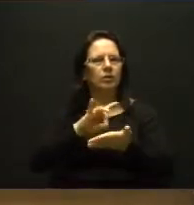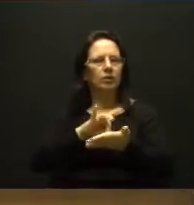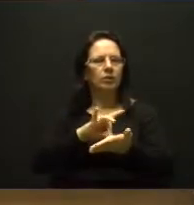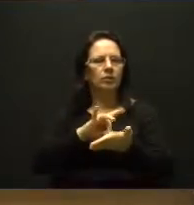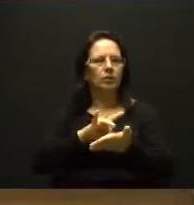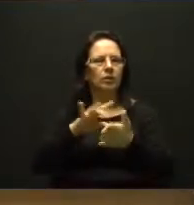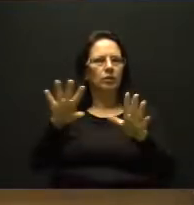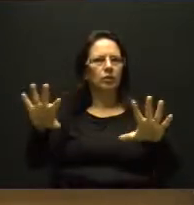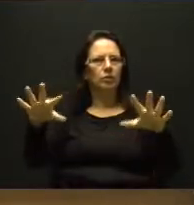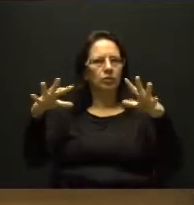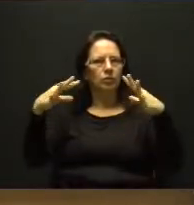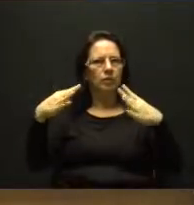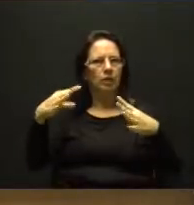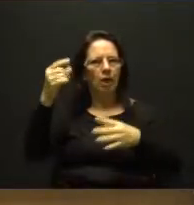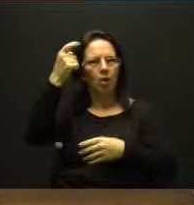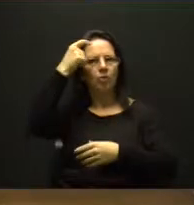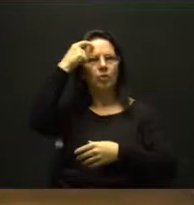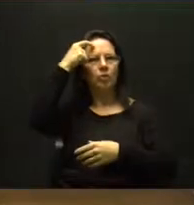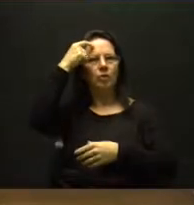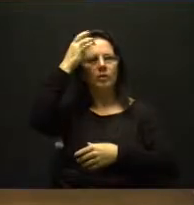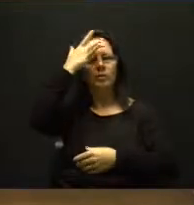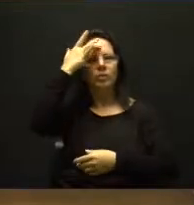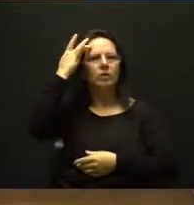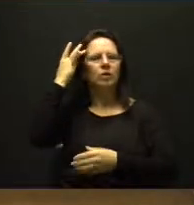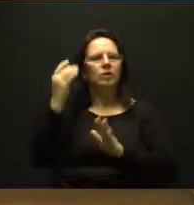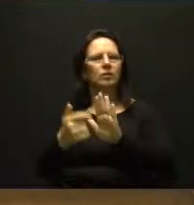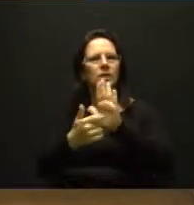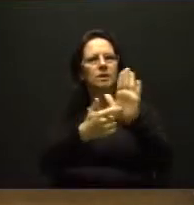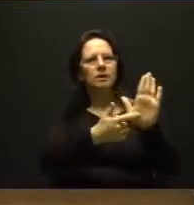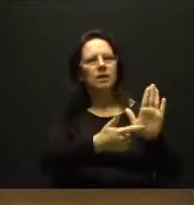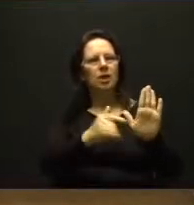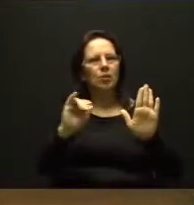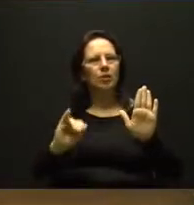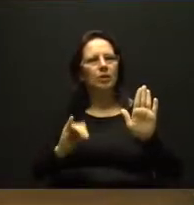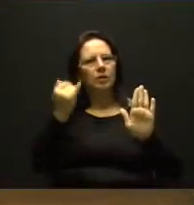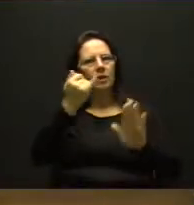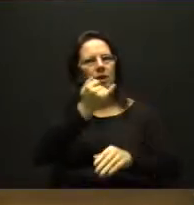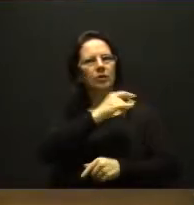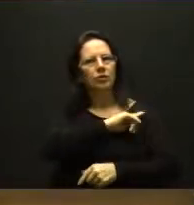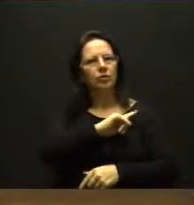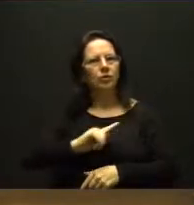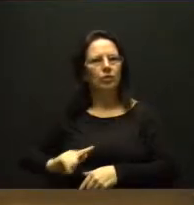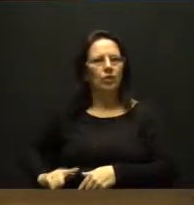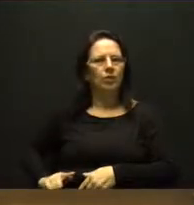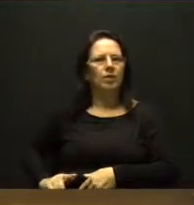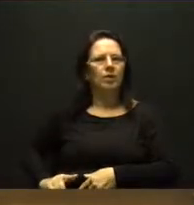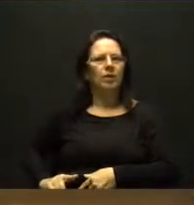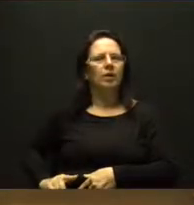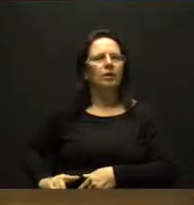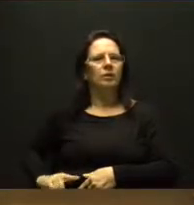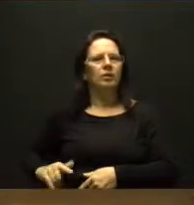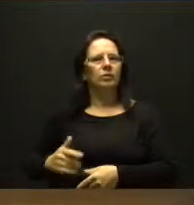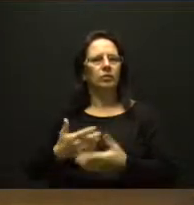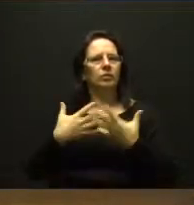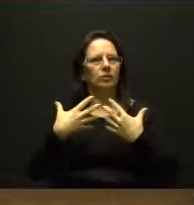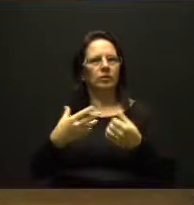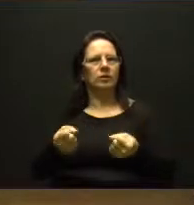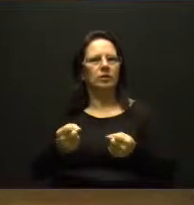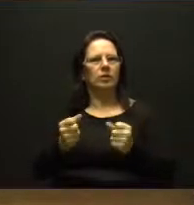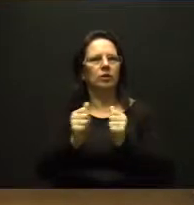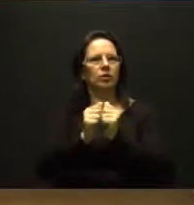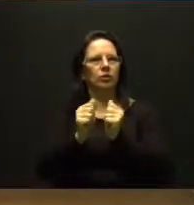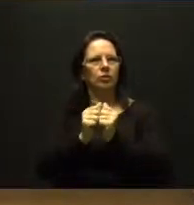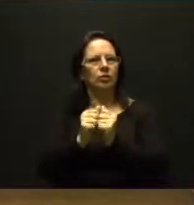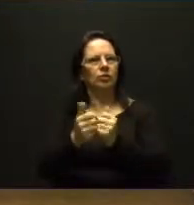chamar concientizar e mostrar a oportunidade que o governo está dando para o munícipe acertar a sua situação com o município